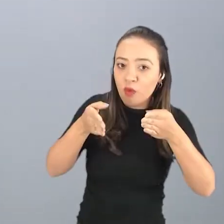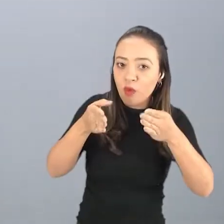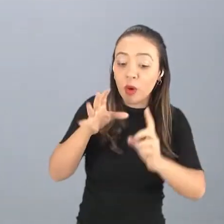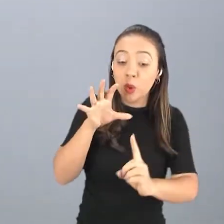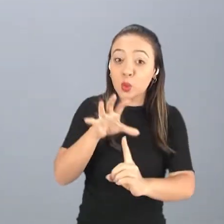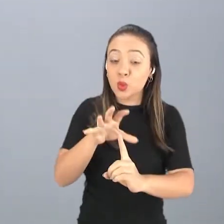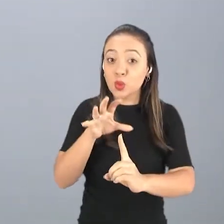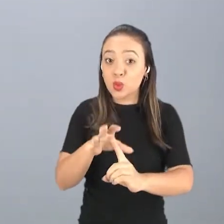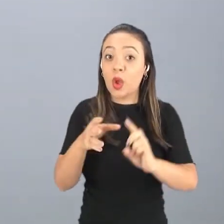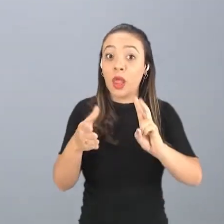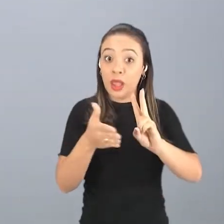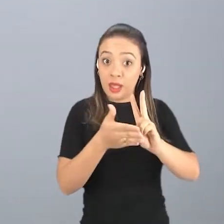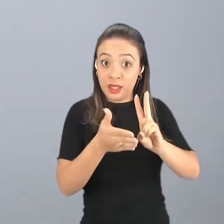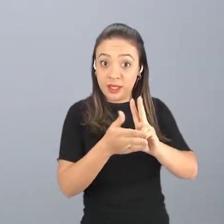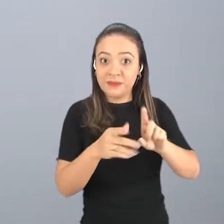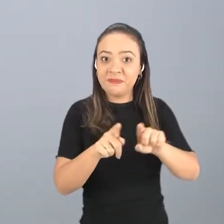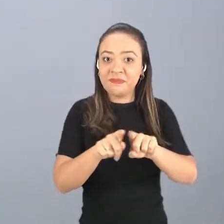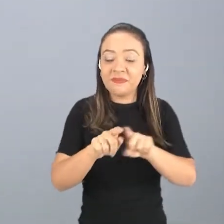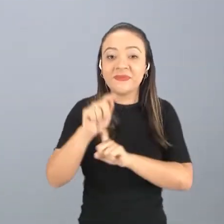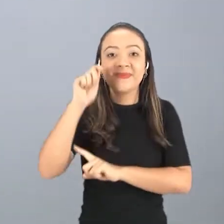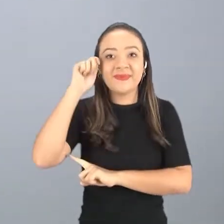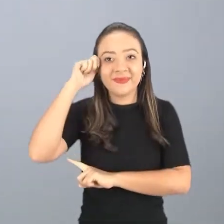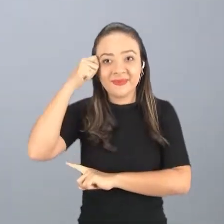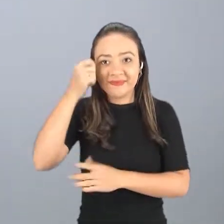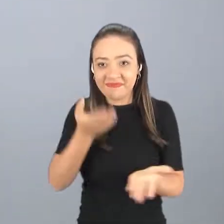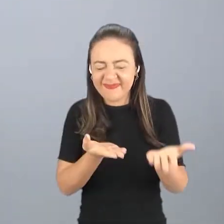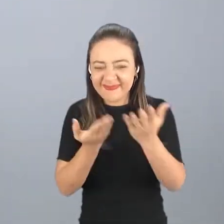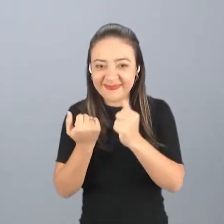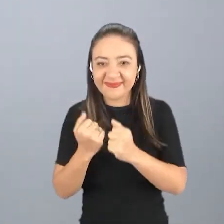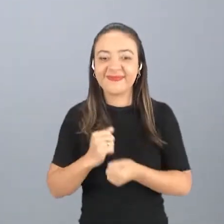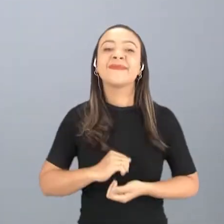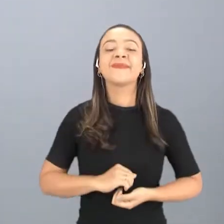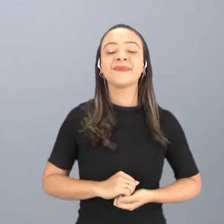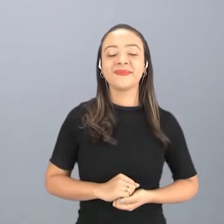influência indígena e africana. Vamos lá?